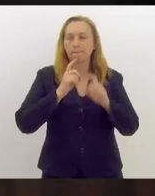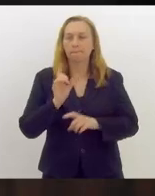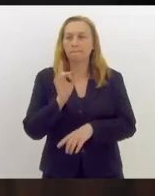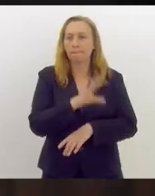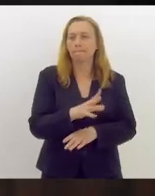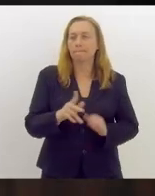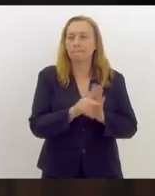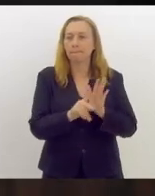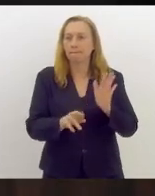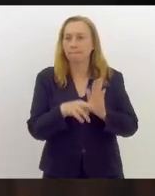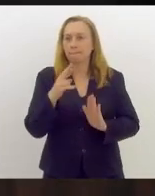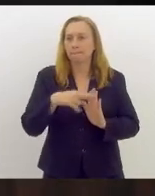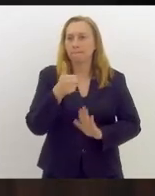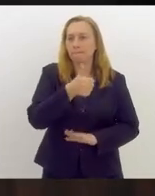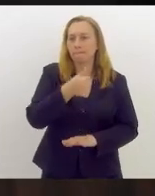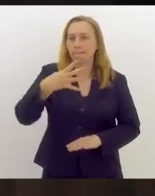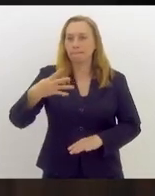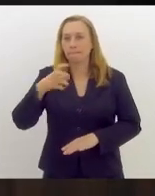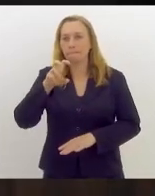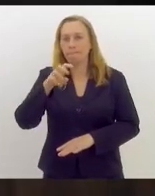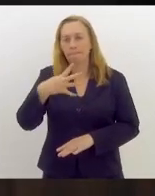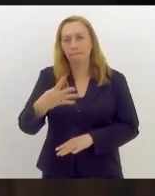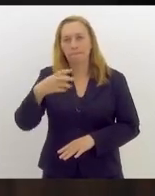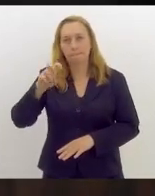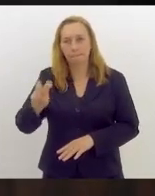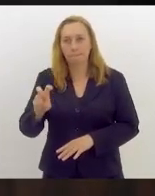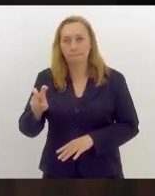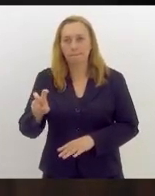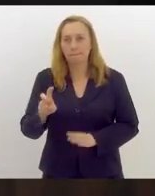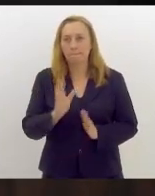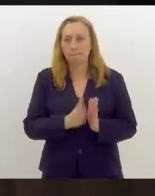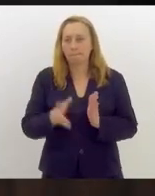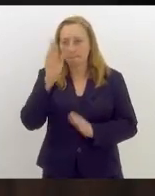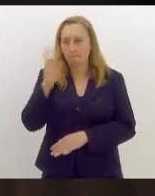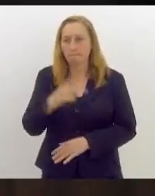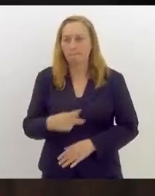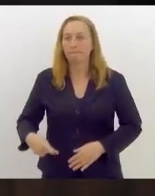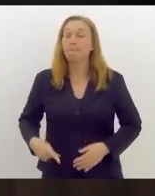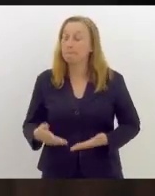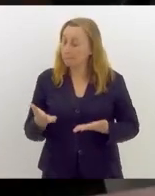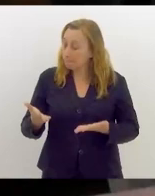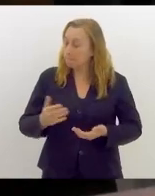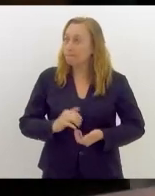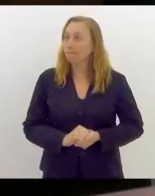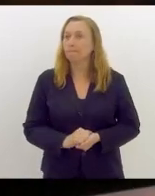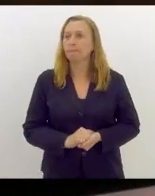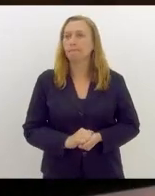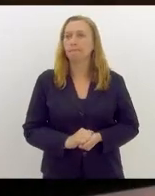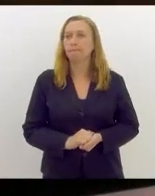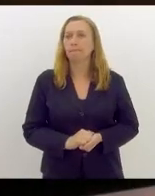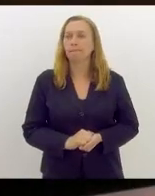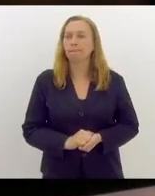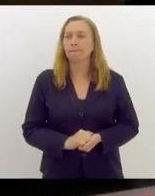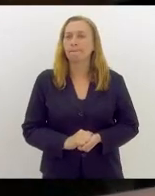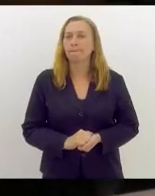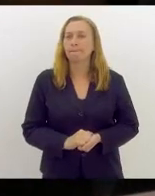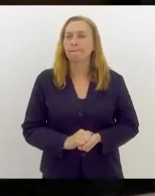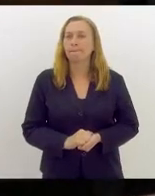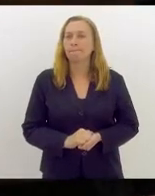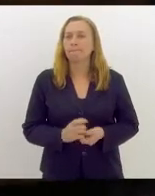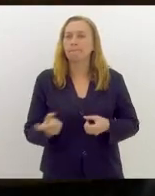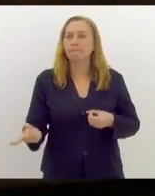projeto de resolução número 1445 só em questão de ordem a senhora aprovou que o projeto foi